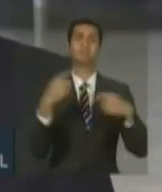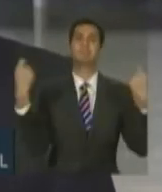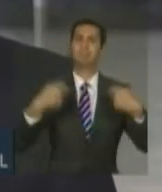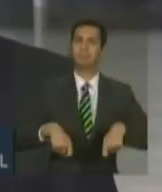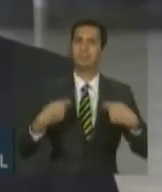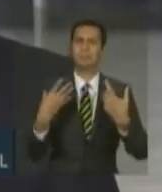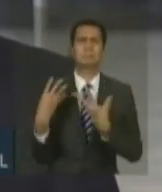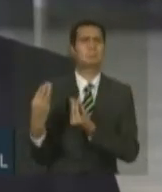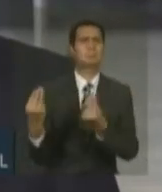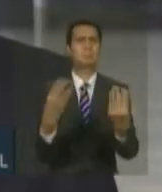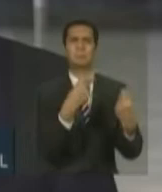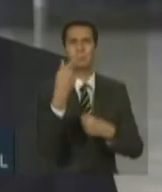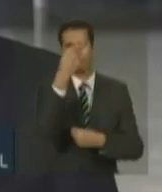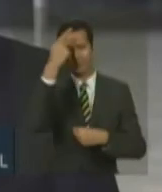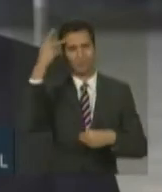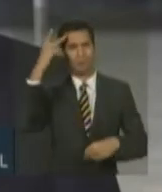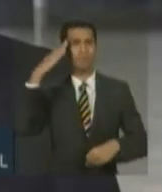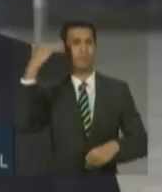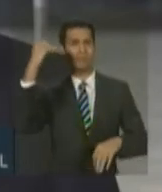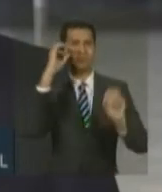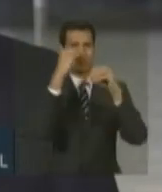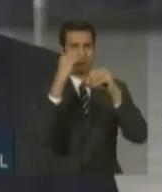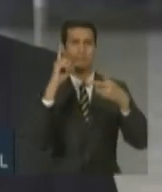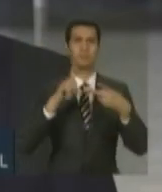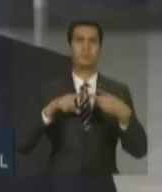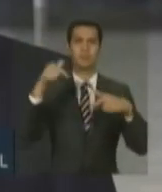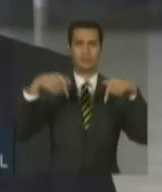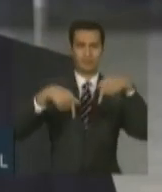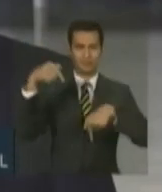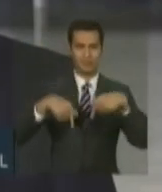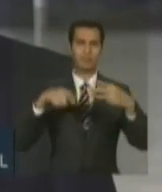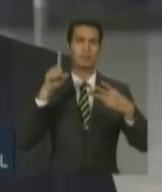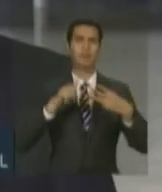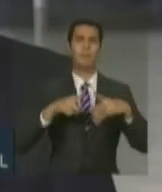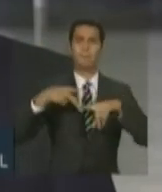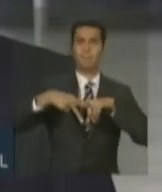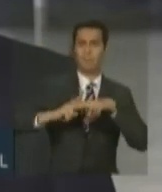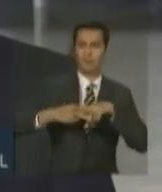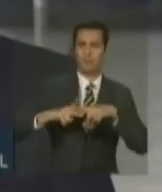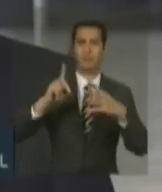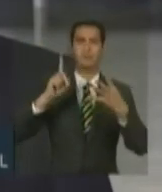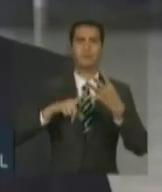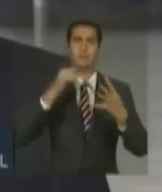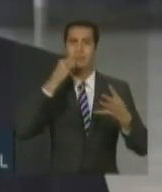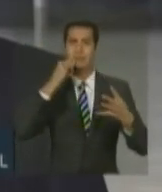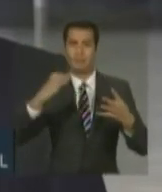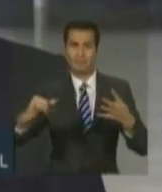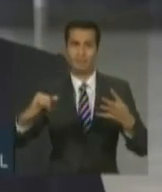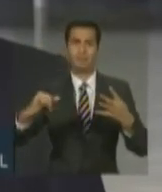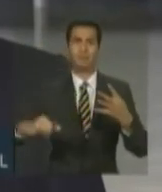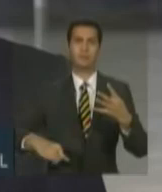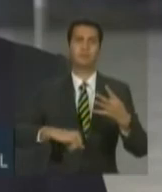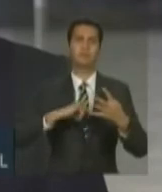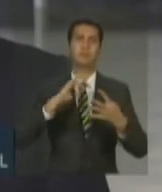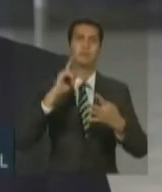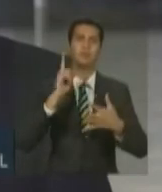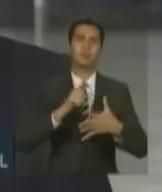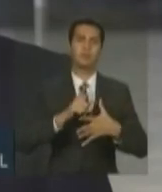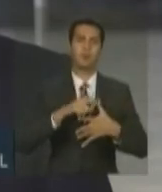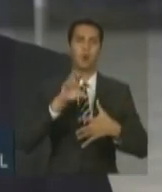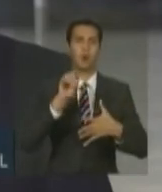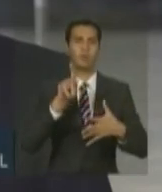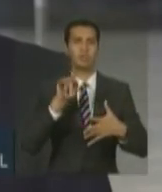muita engenharia. Na área de química, mecânica, material elétrico,